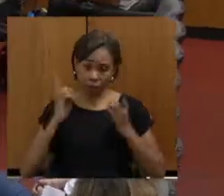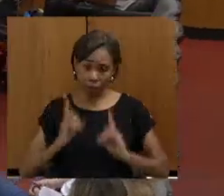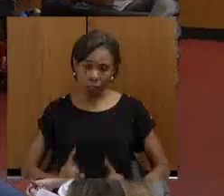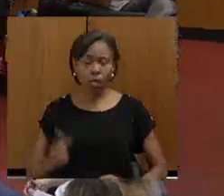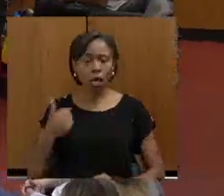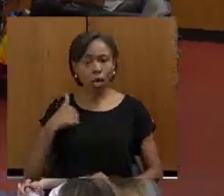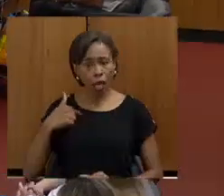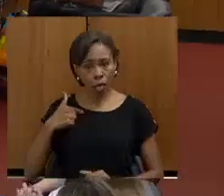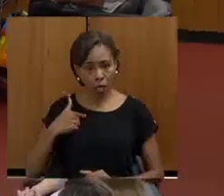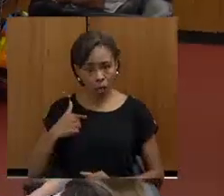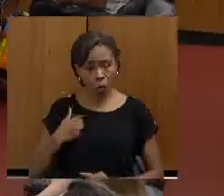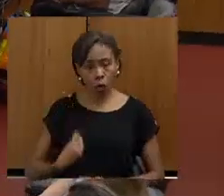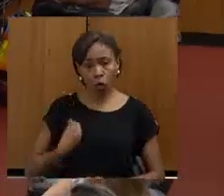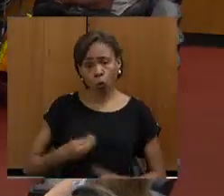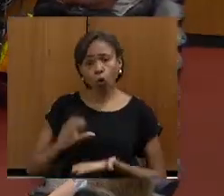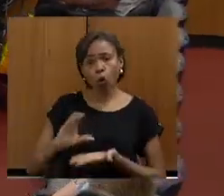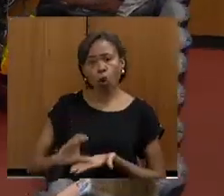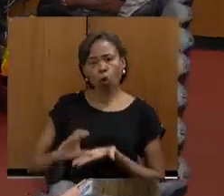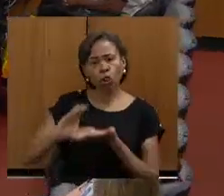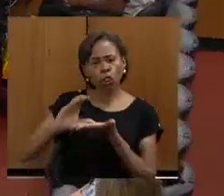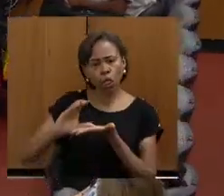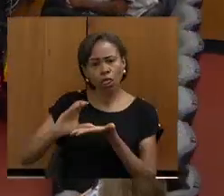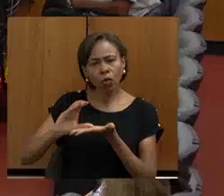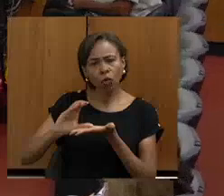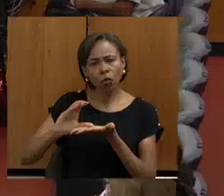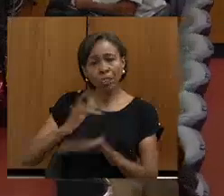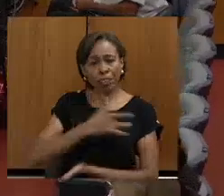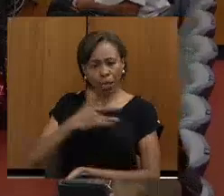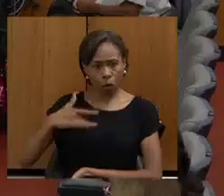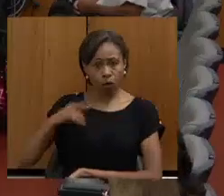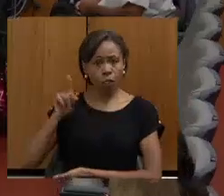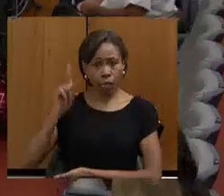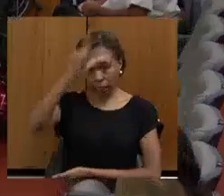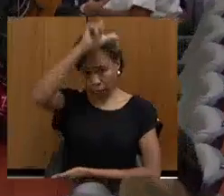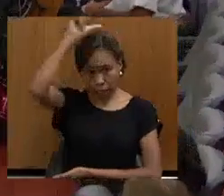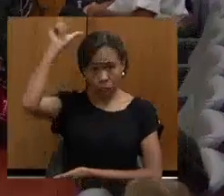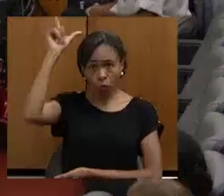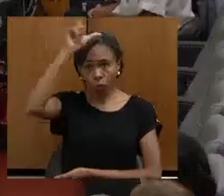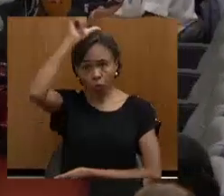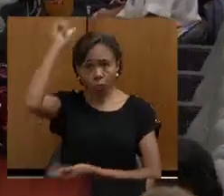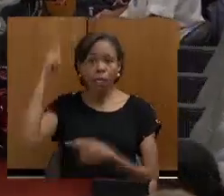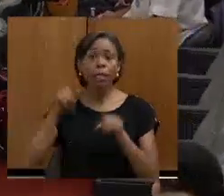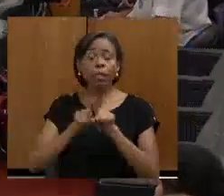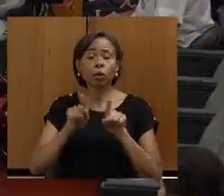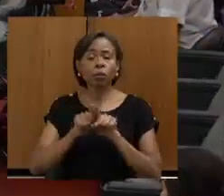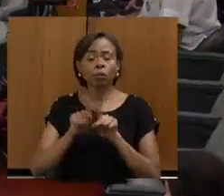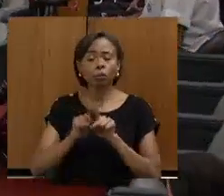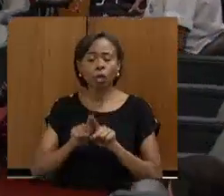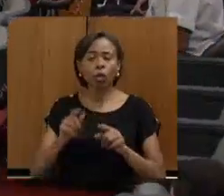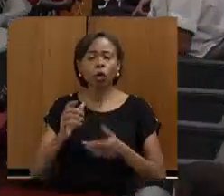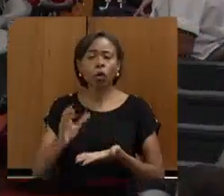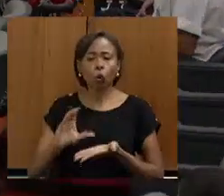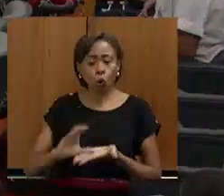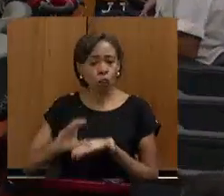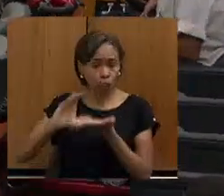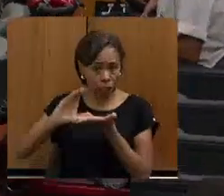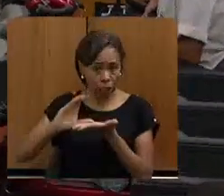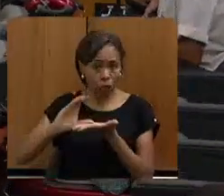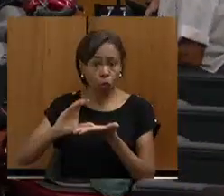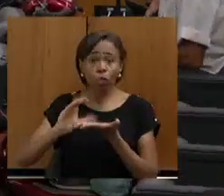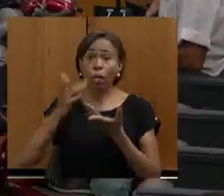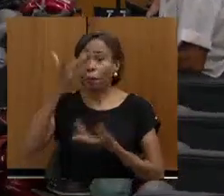Conselho Local de Saúde de Santa Luzia, sou do Conselho também local da pessoa com deficiência,